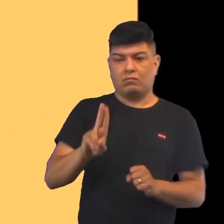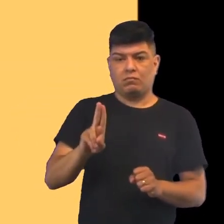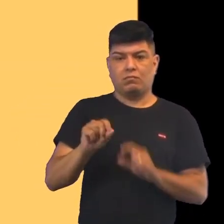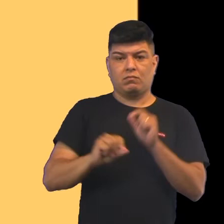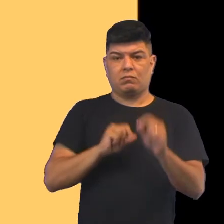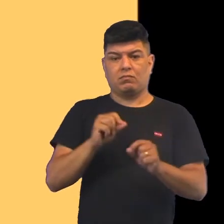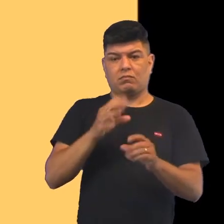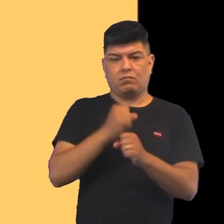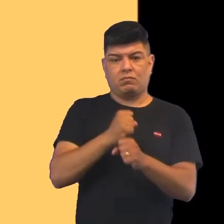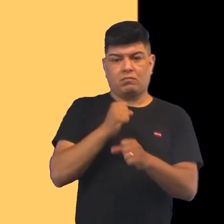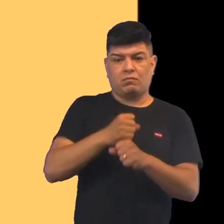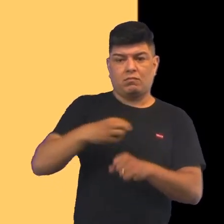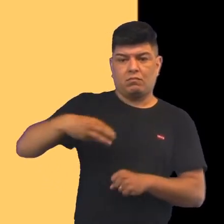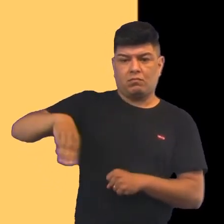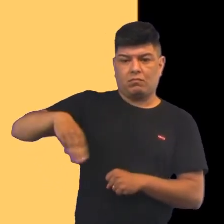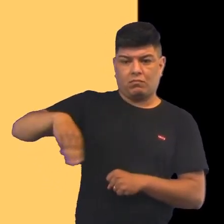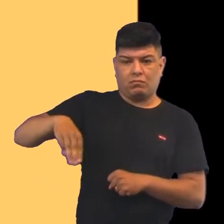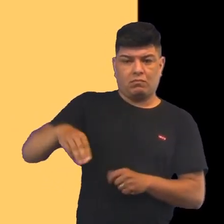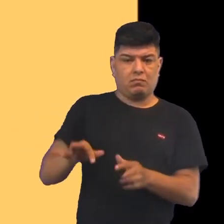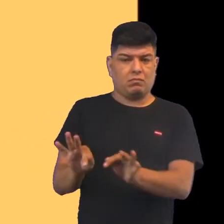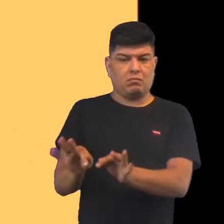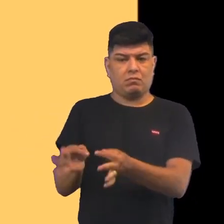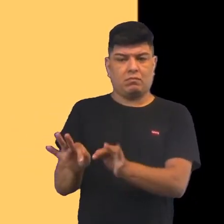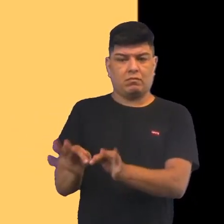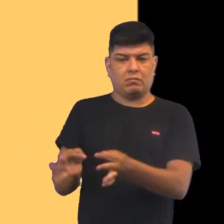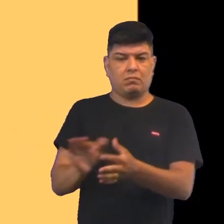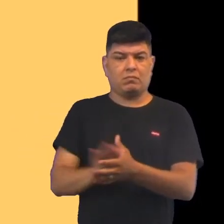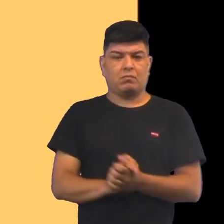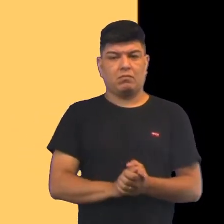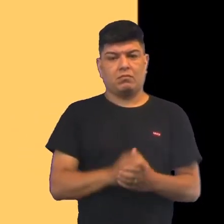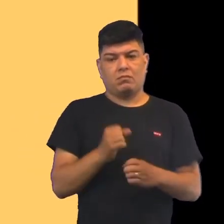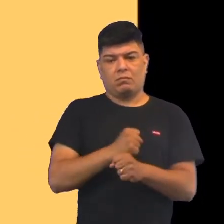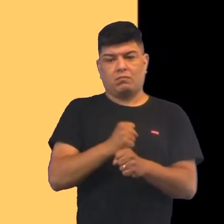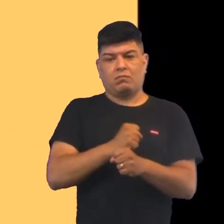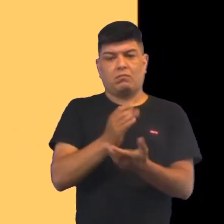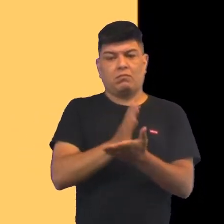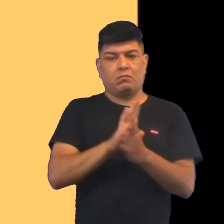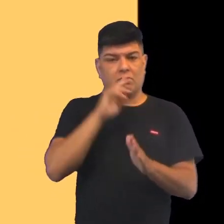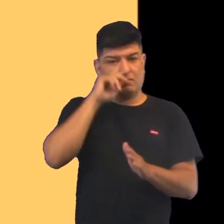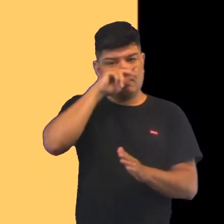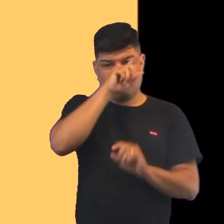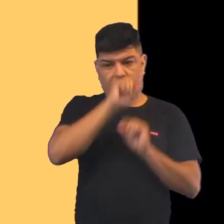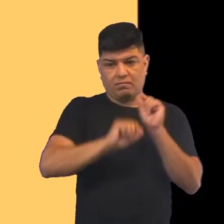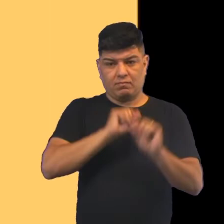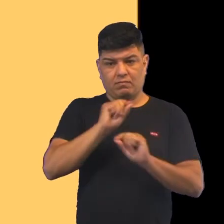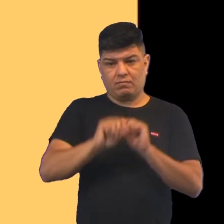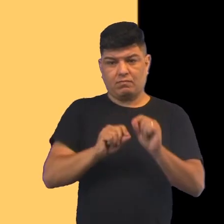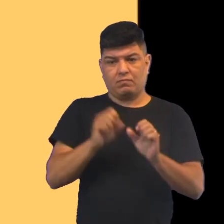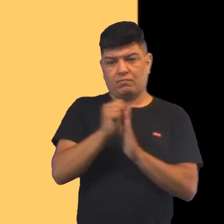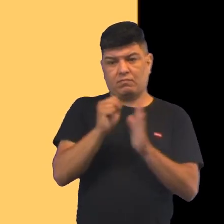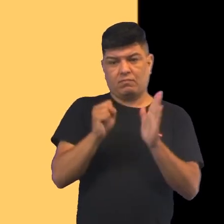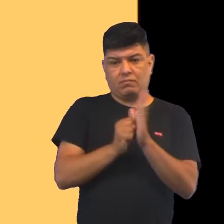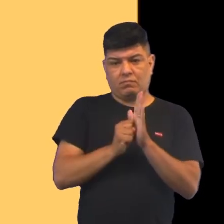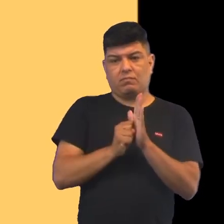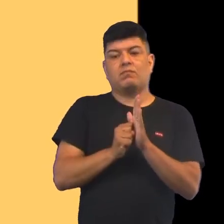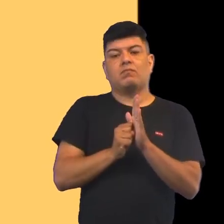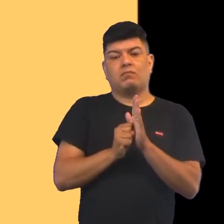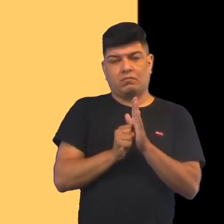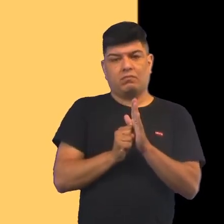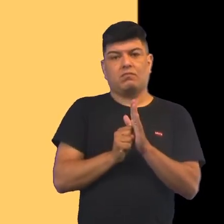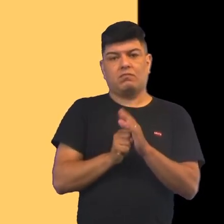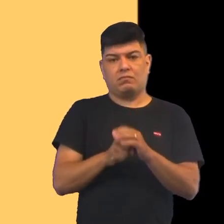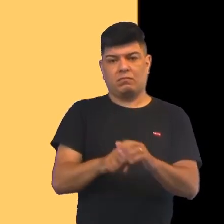operações matemáticas simples. Quando o ano terminar em 2 zeros, o século corresponderá